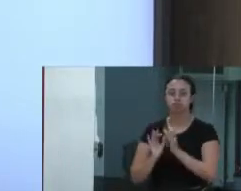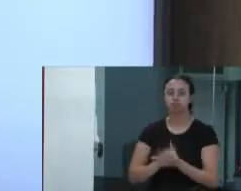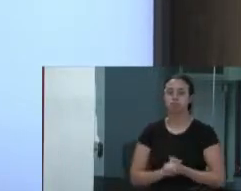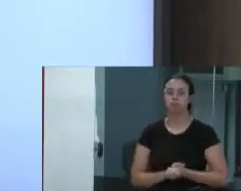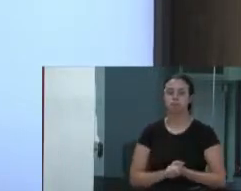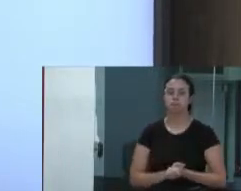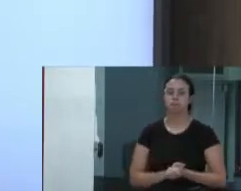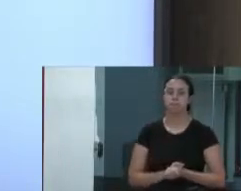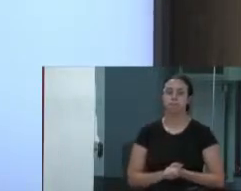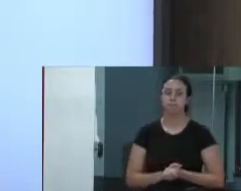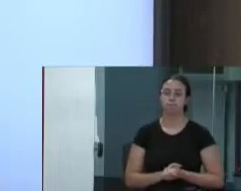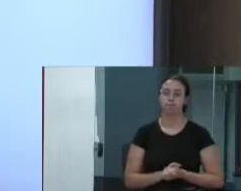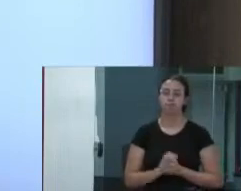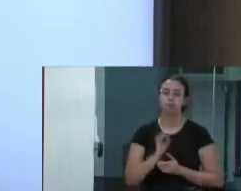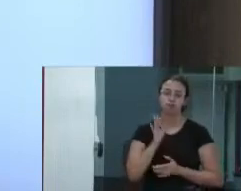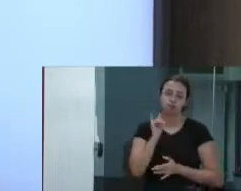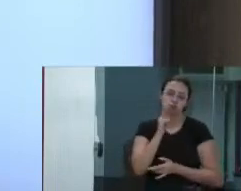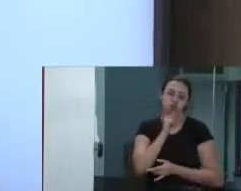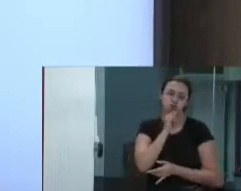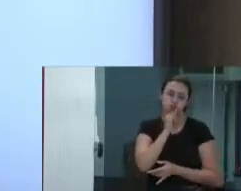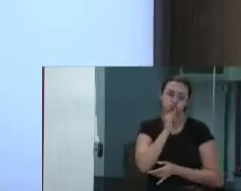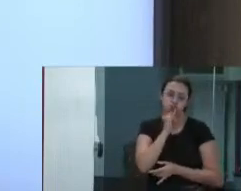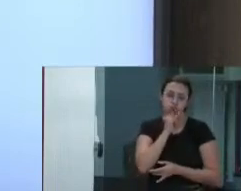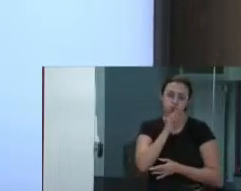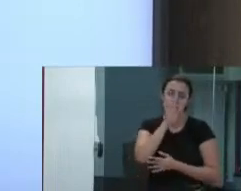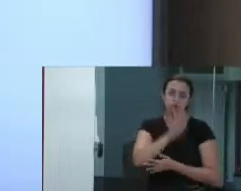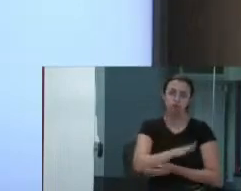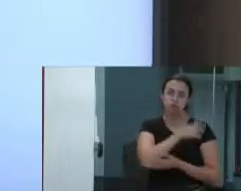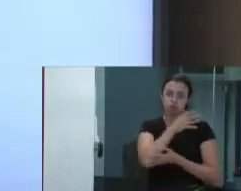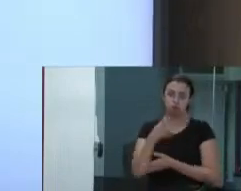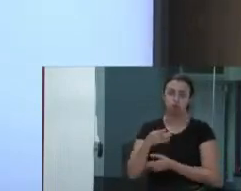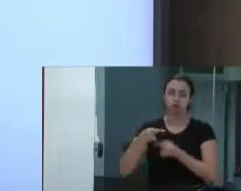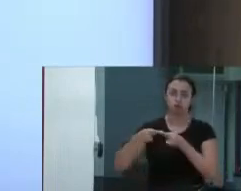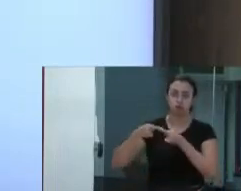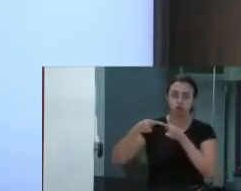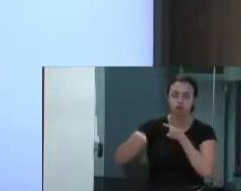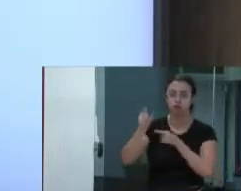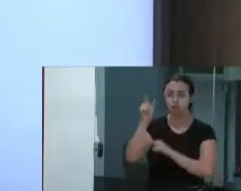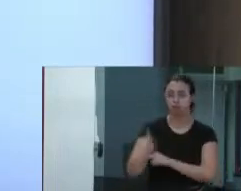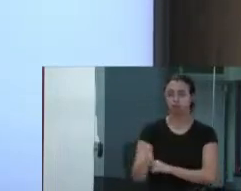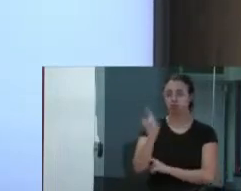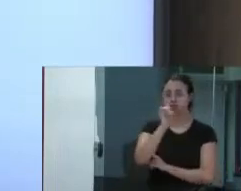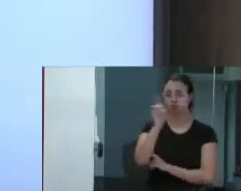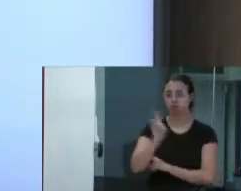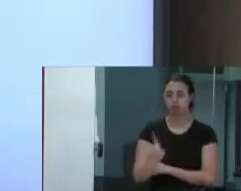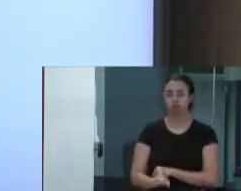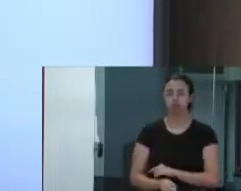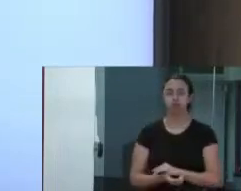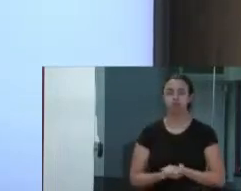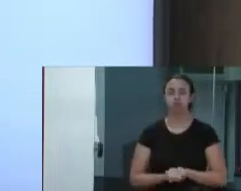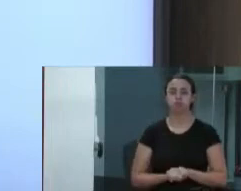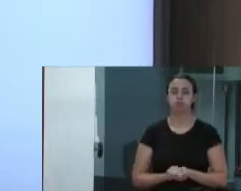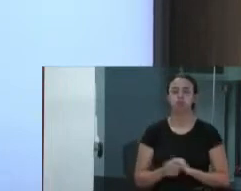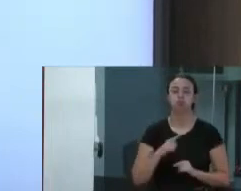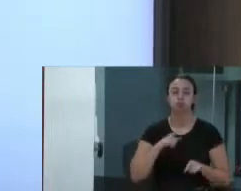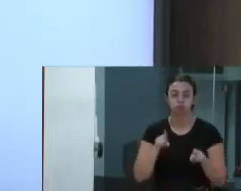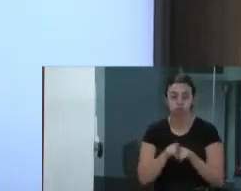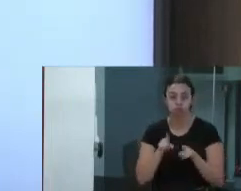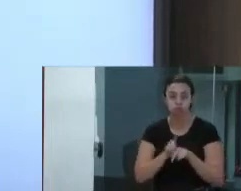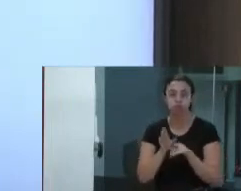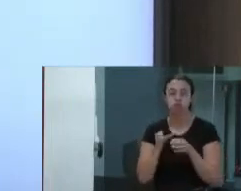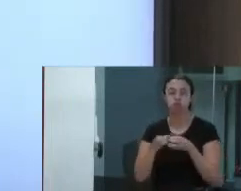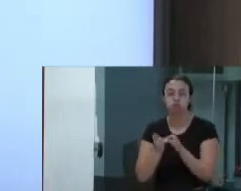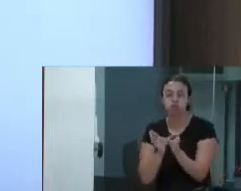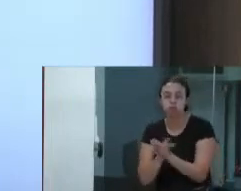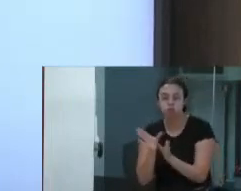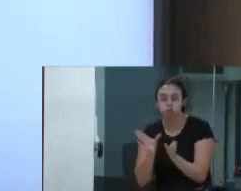gente trouxe aí só um exemplo, né, do cronograma aí da Semana Municipal da Pessoa com Deficiência. A gente tem o Conselho Municipal de Promoção da